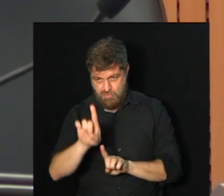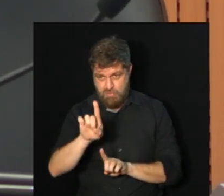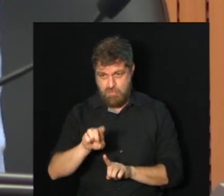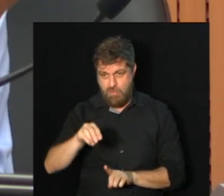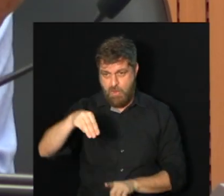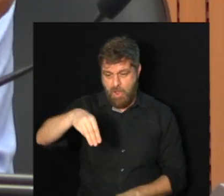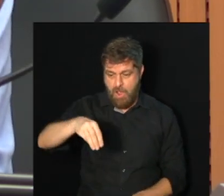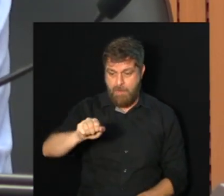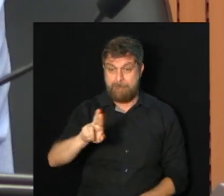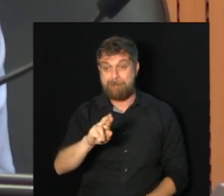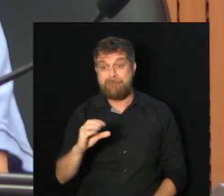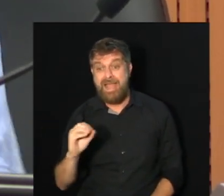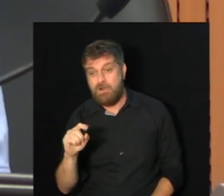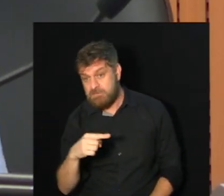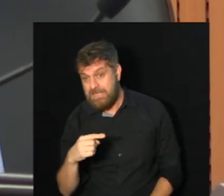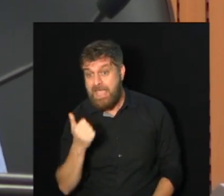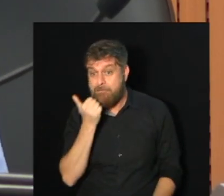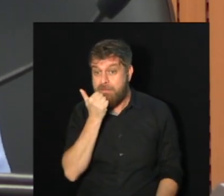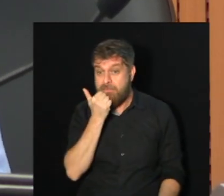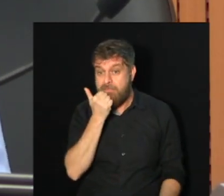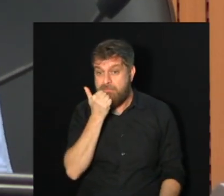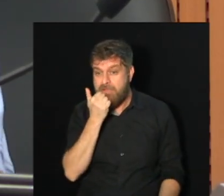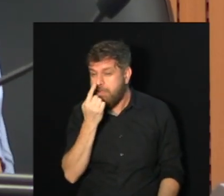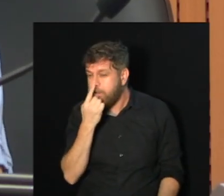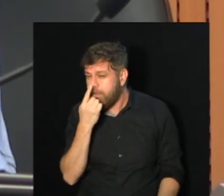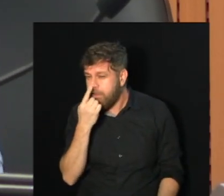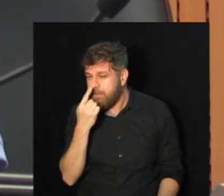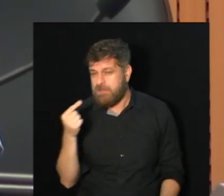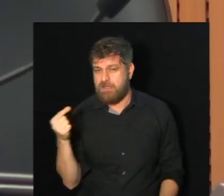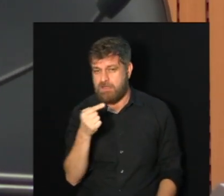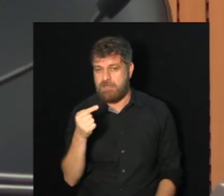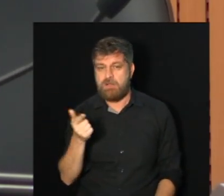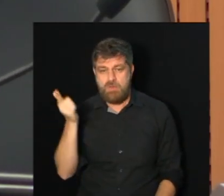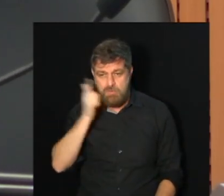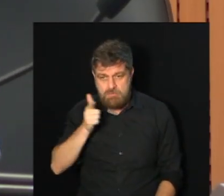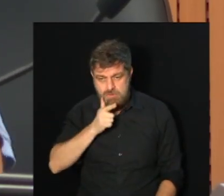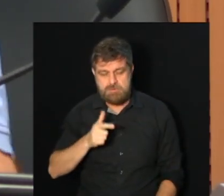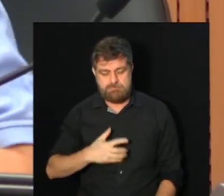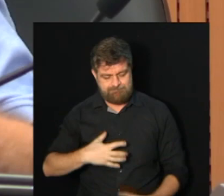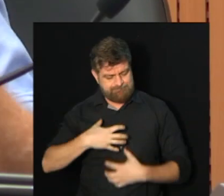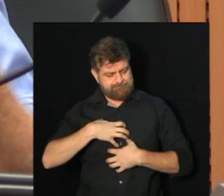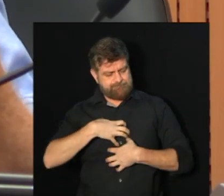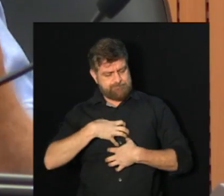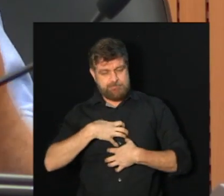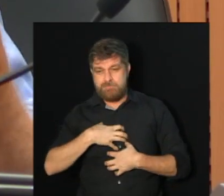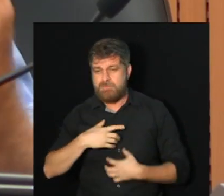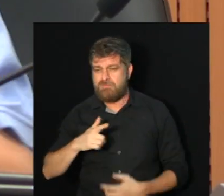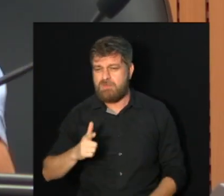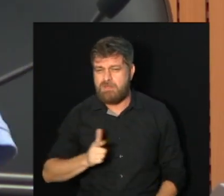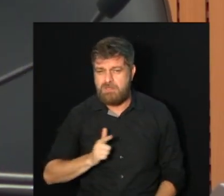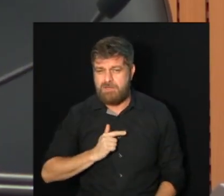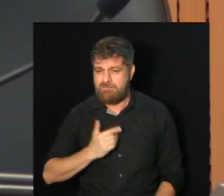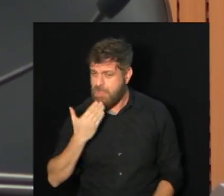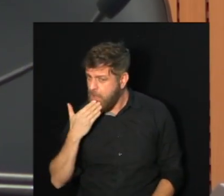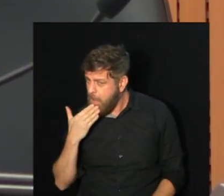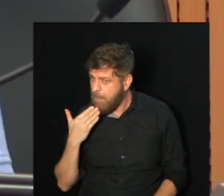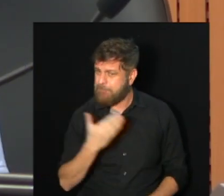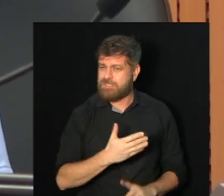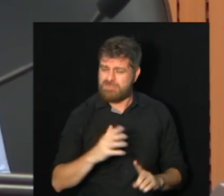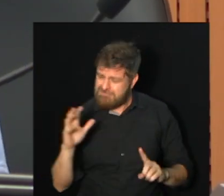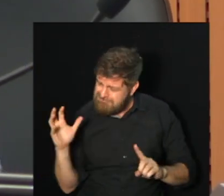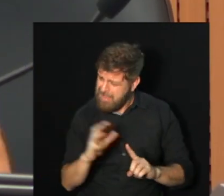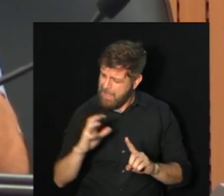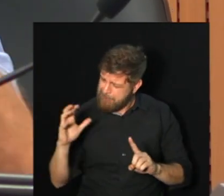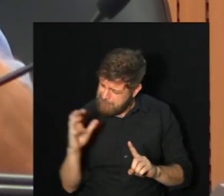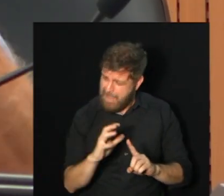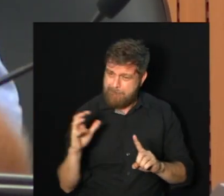ele é astronauta e é radioamador. E ele, convencido, através de solicitações de muitos